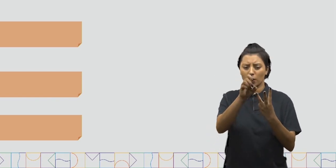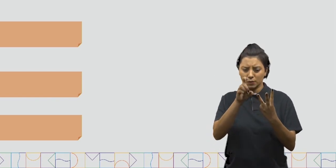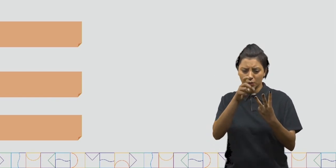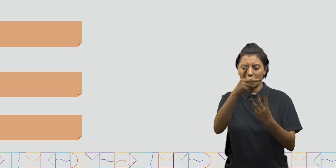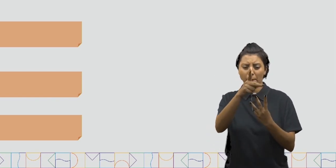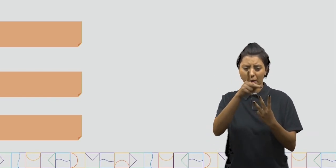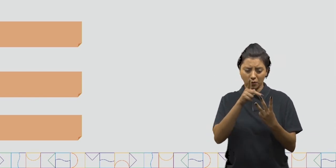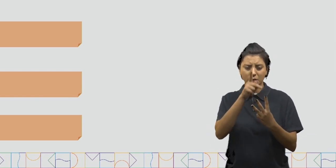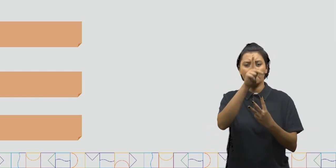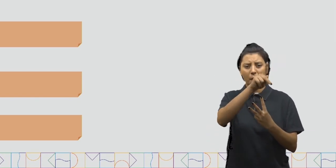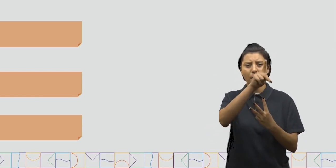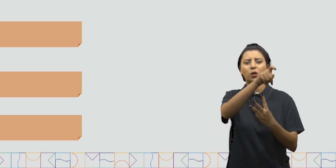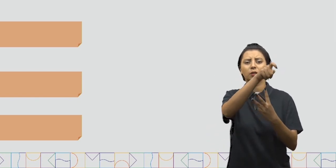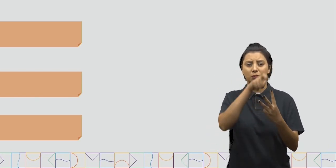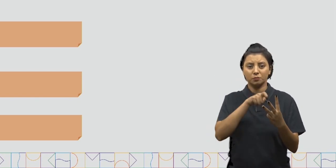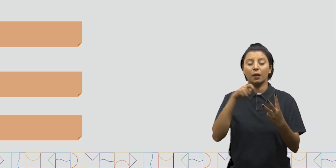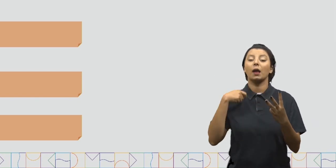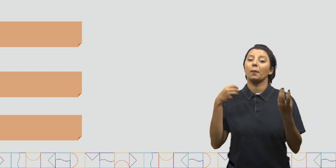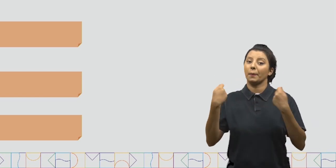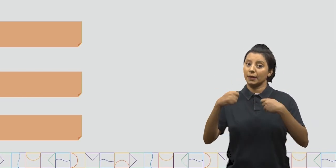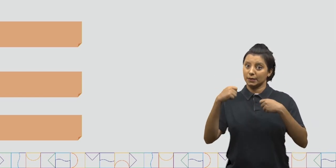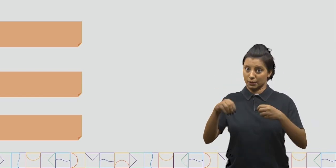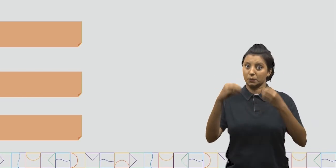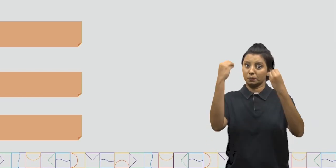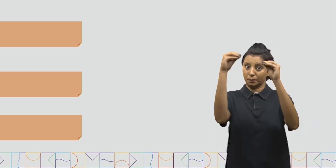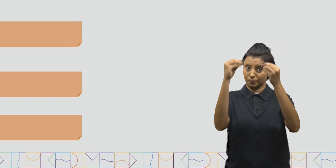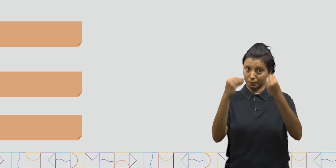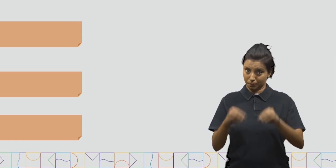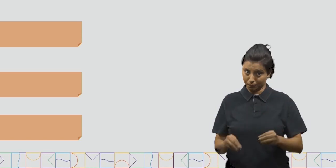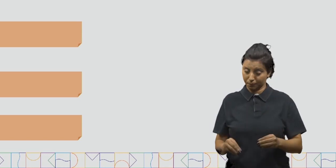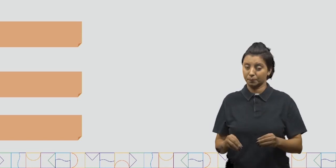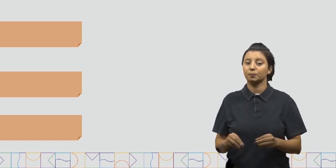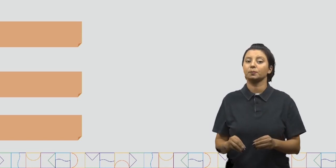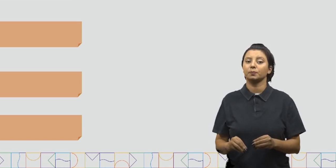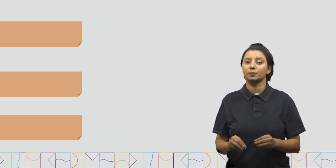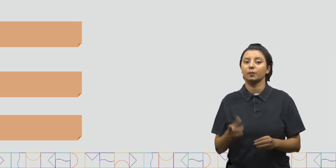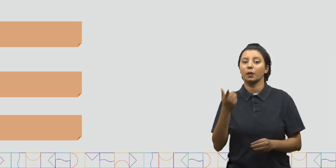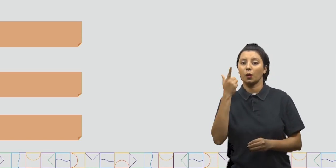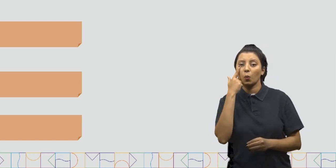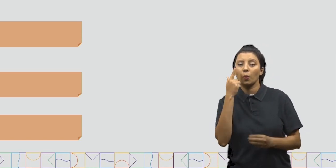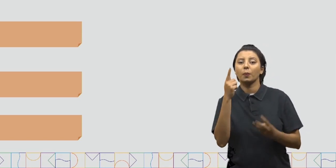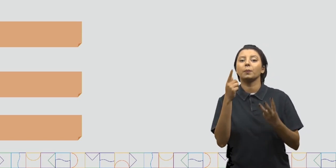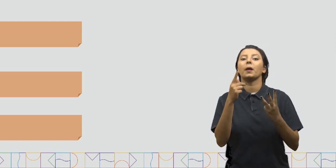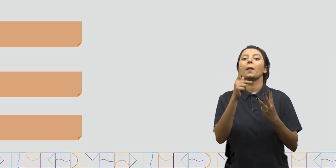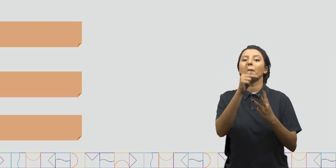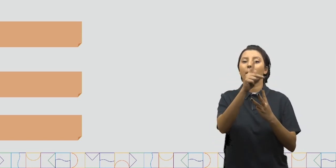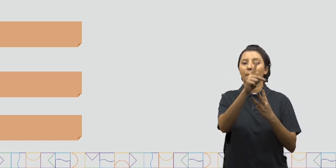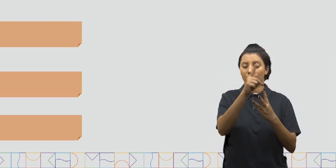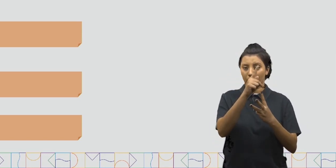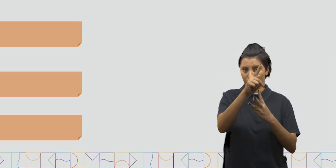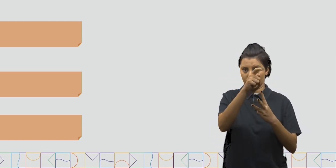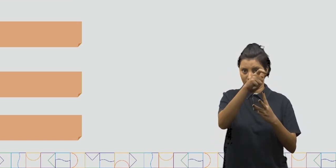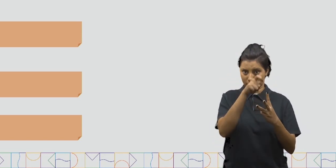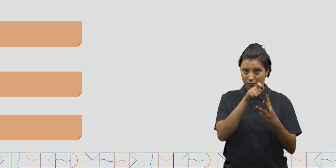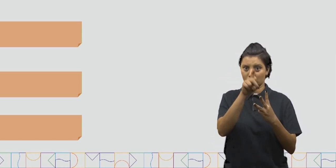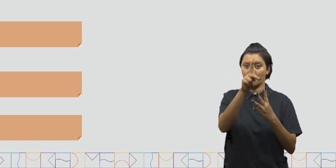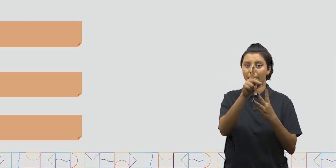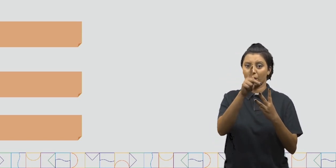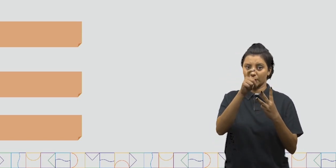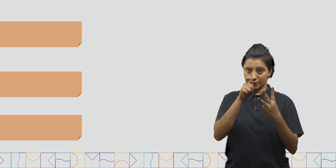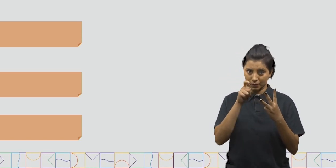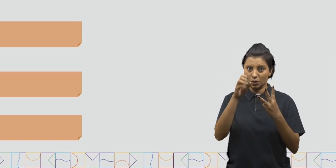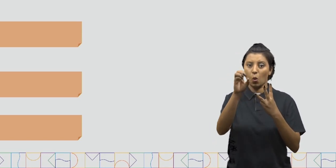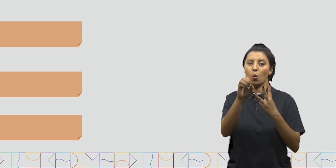fazer o quê? Nós vamos classificar essas palavras da atividade 2 em proparoxítona, paroxítona